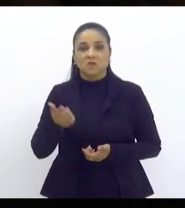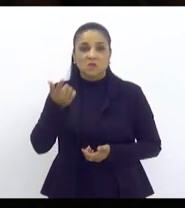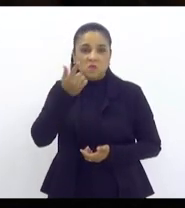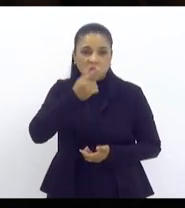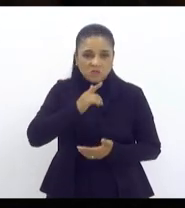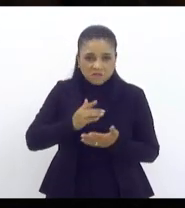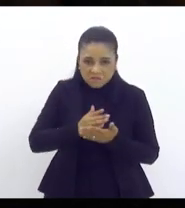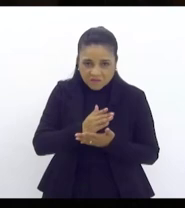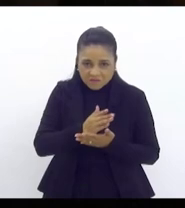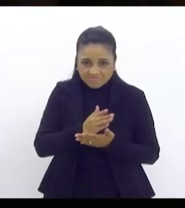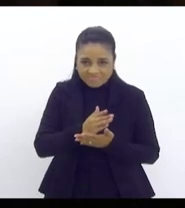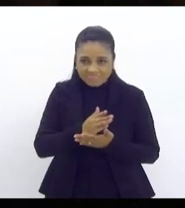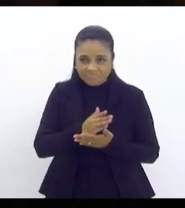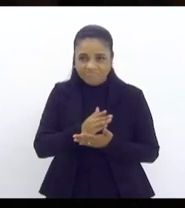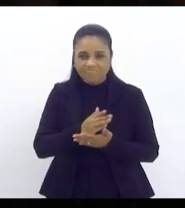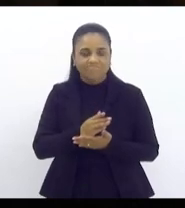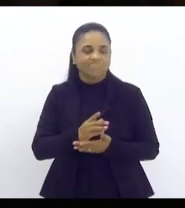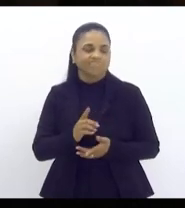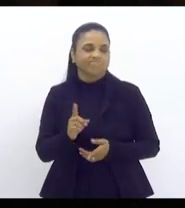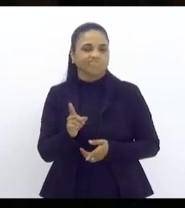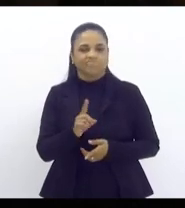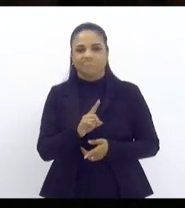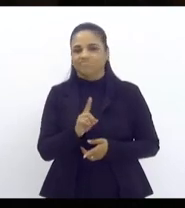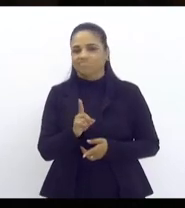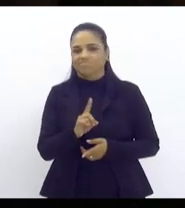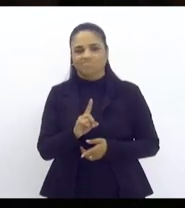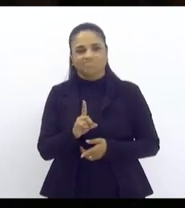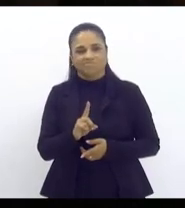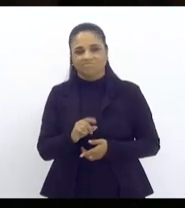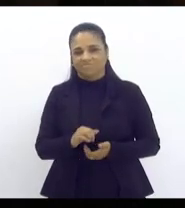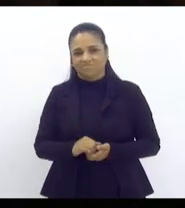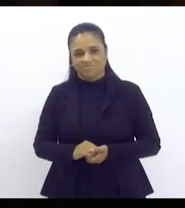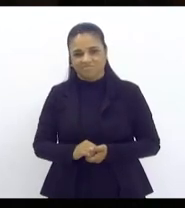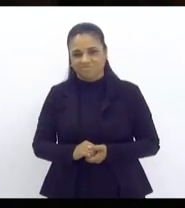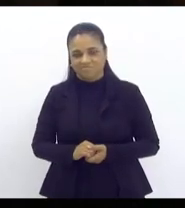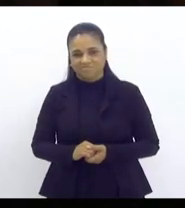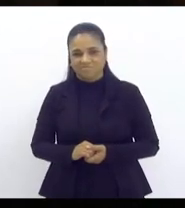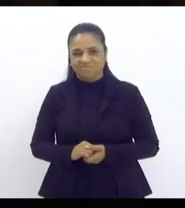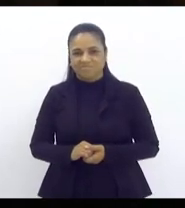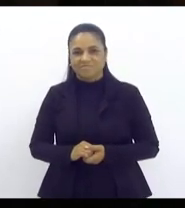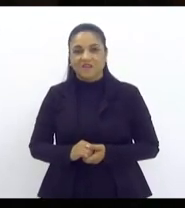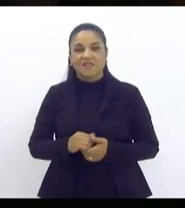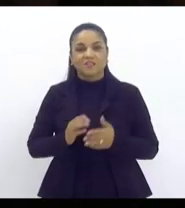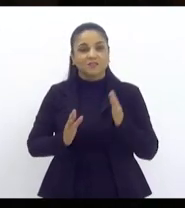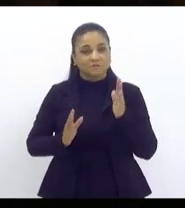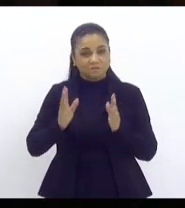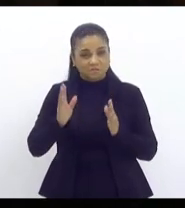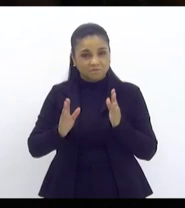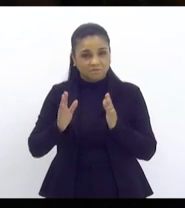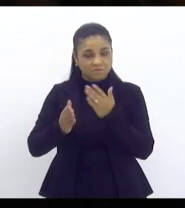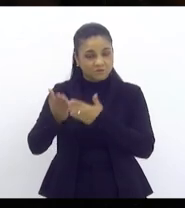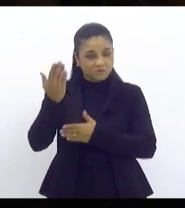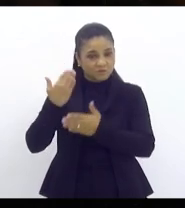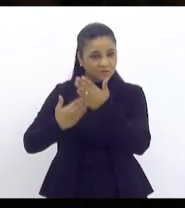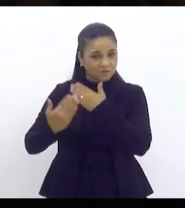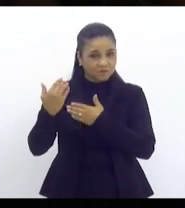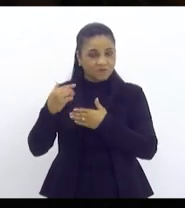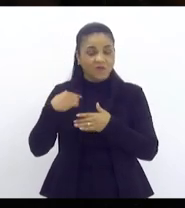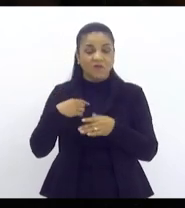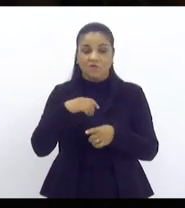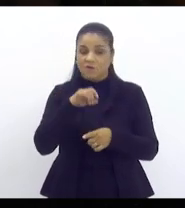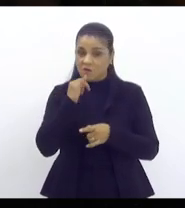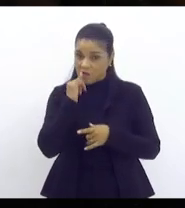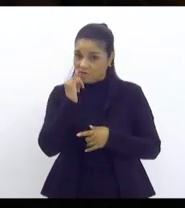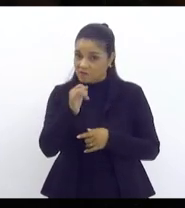senhora presidente? De jeito nenhum. Porque na época que eu dizia que isso ia levar o Estado a